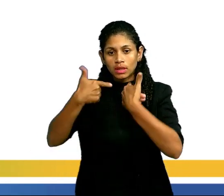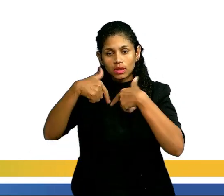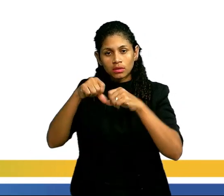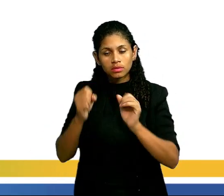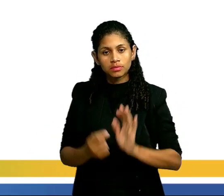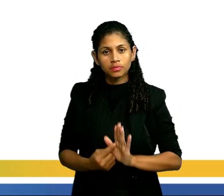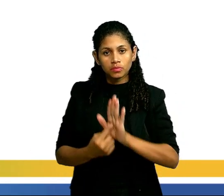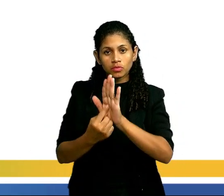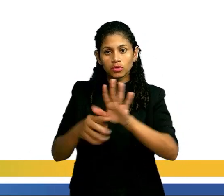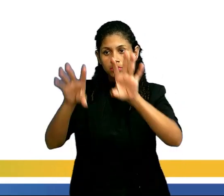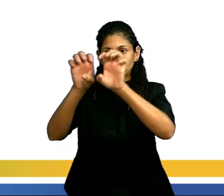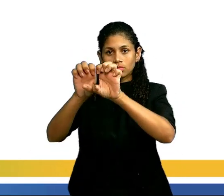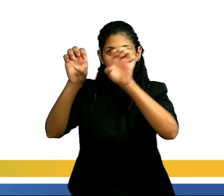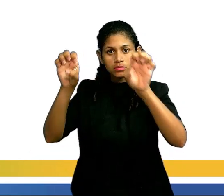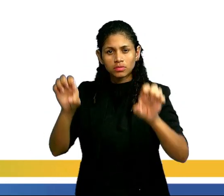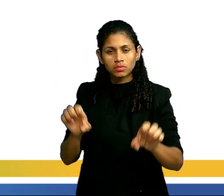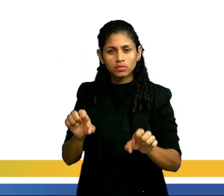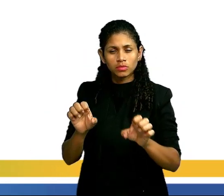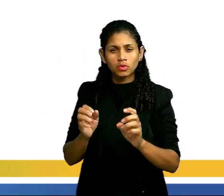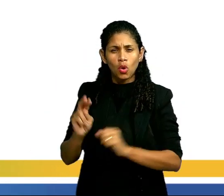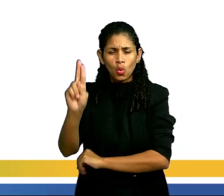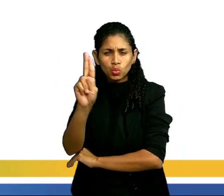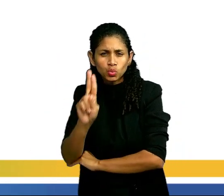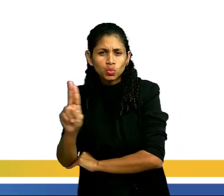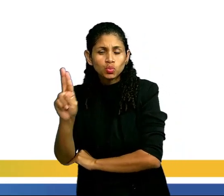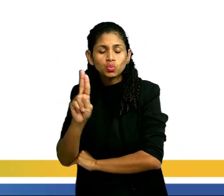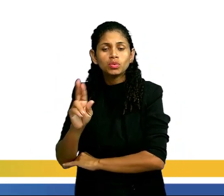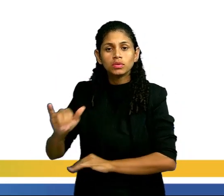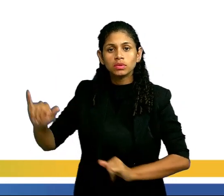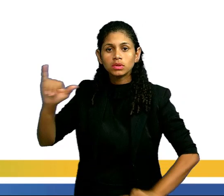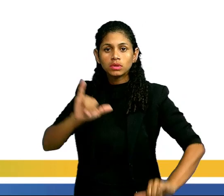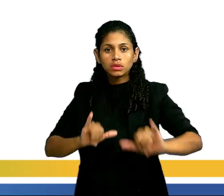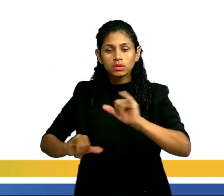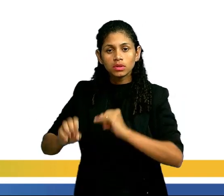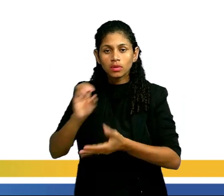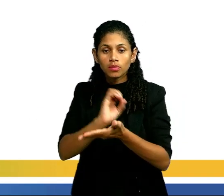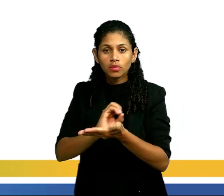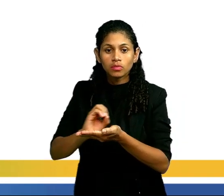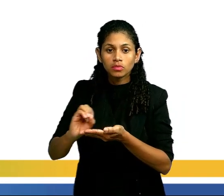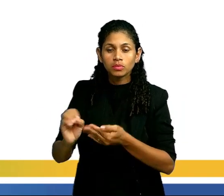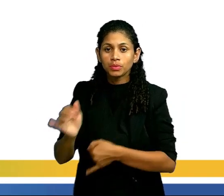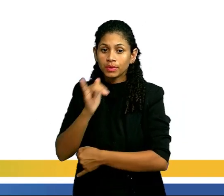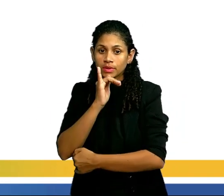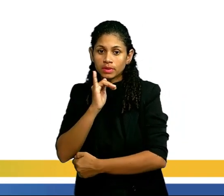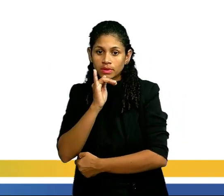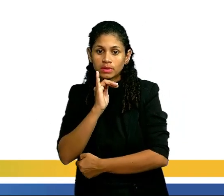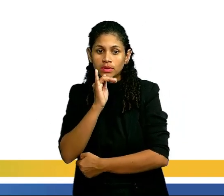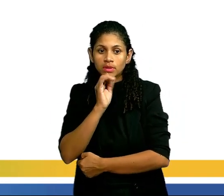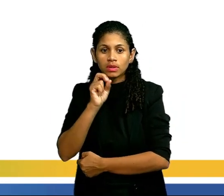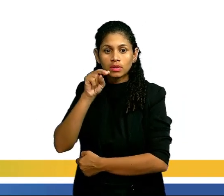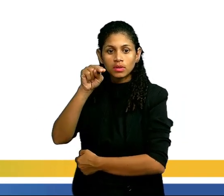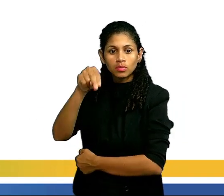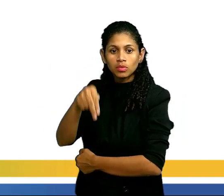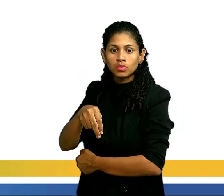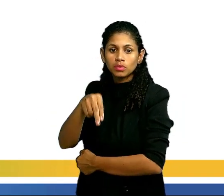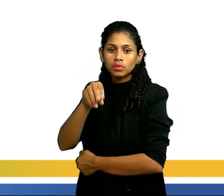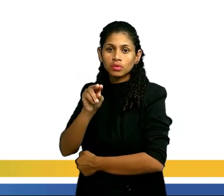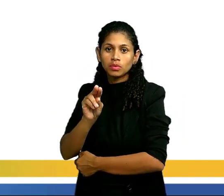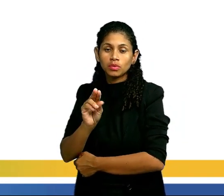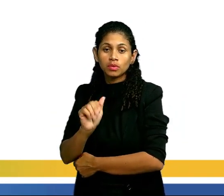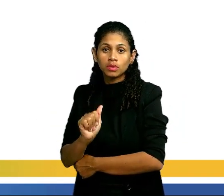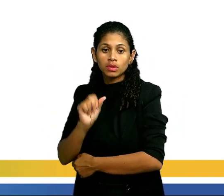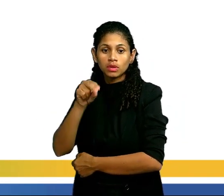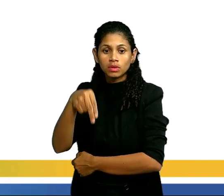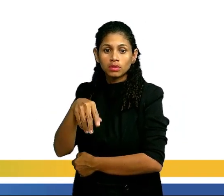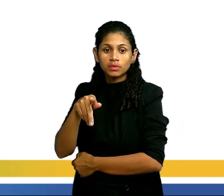fórmulas estruturais muito usadas em química orgânica. Um exemplo é o nanokid, representado na figura. Em que parte